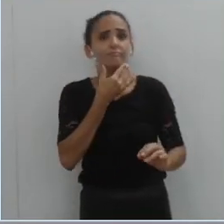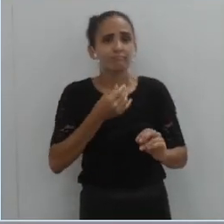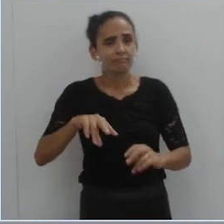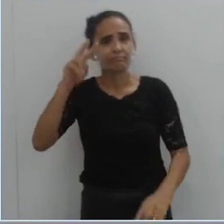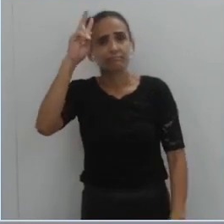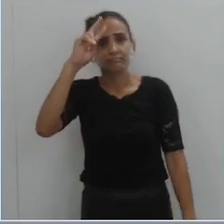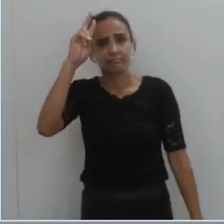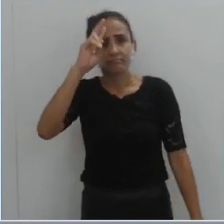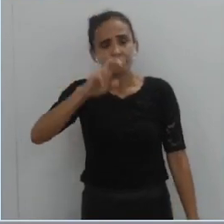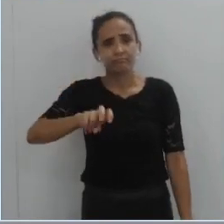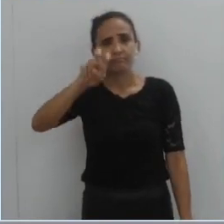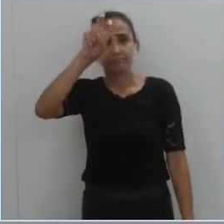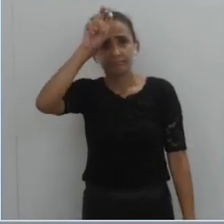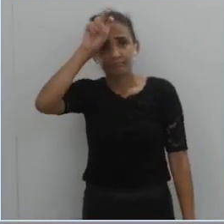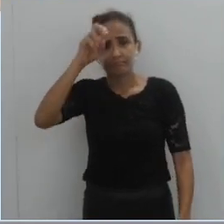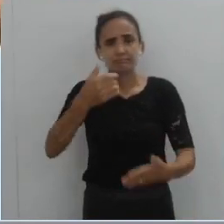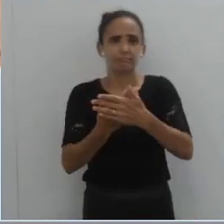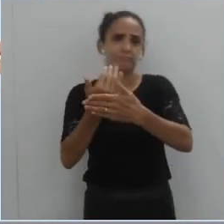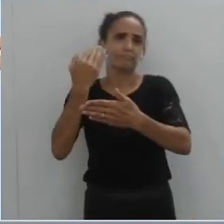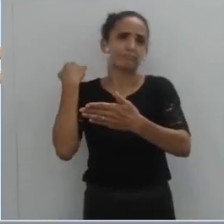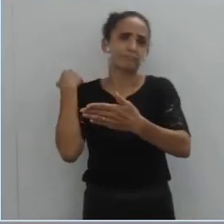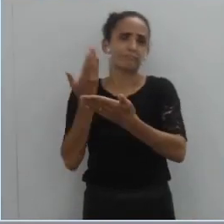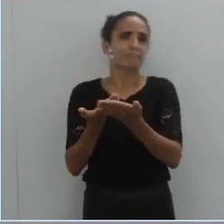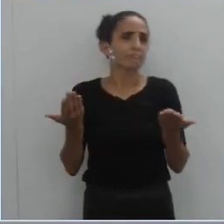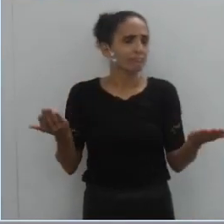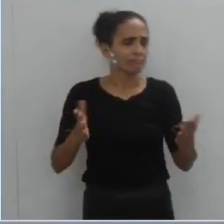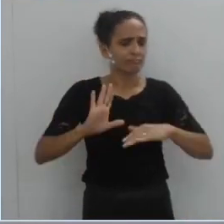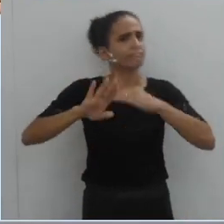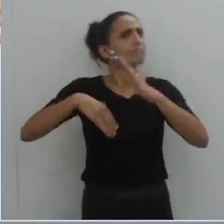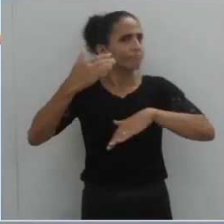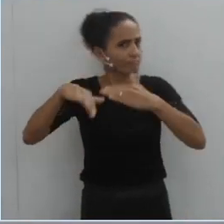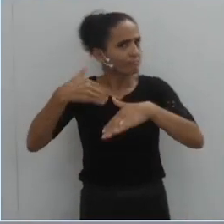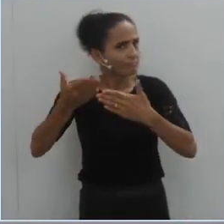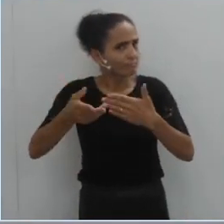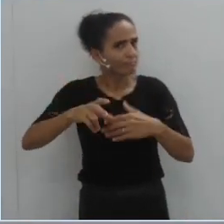história. Né? Agora, tem avanço? Tem. No